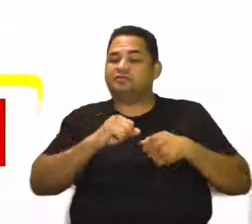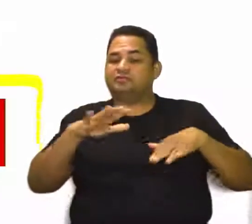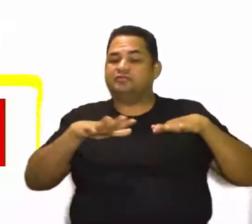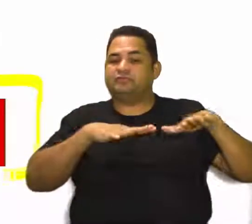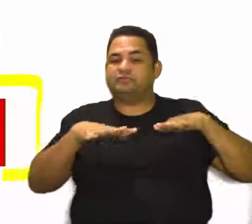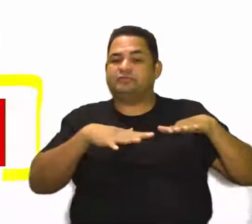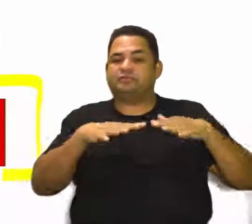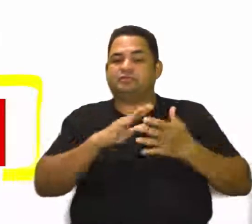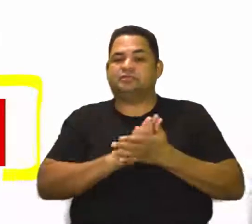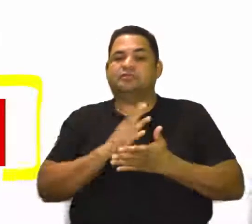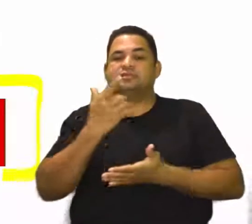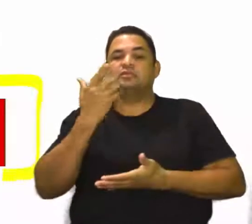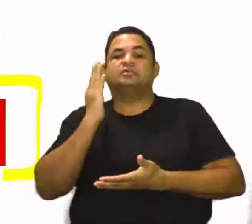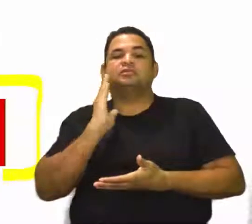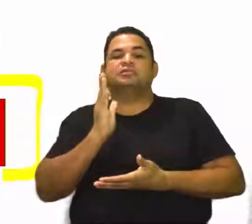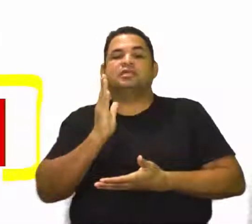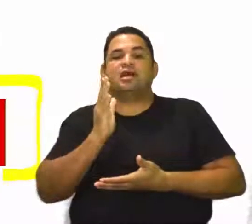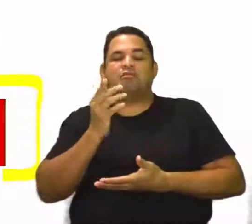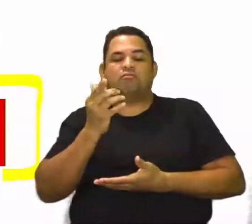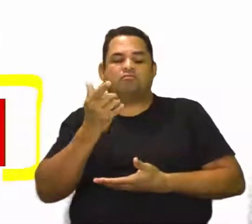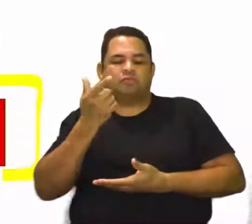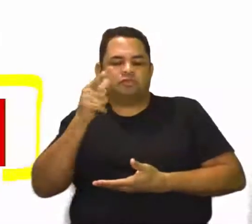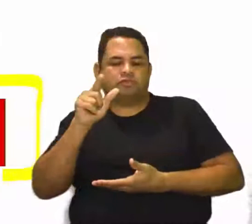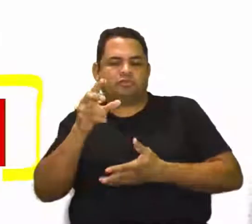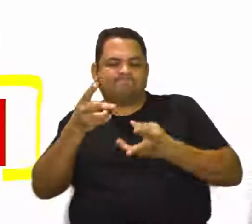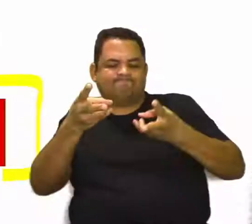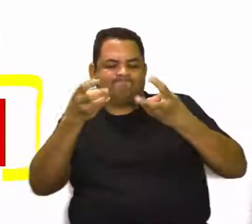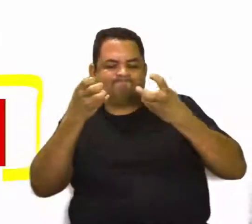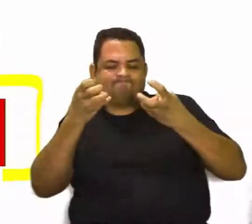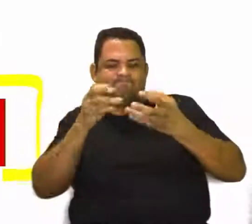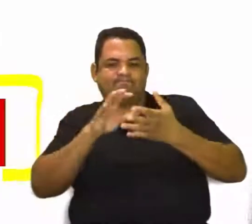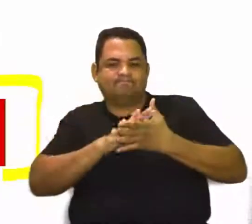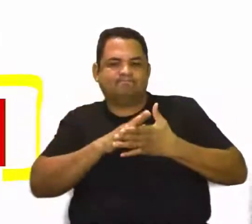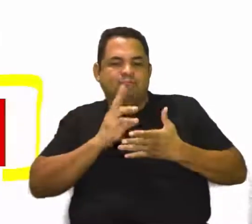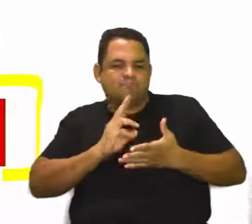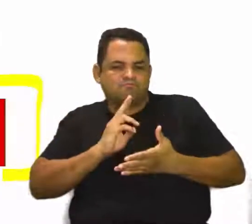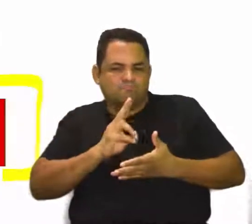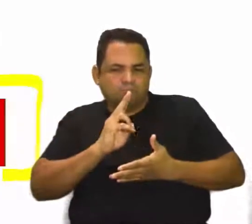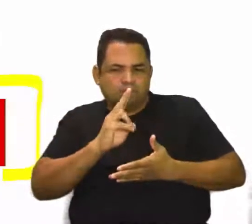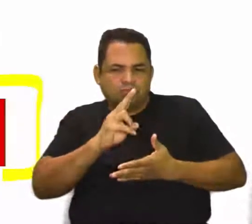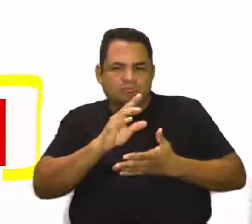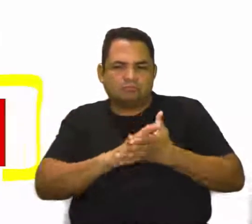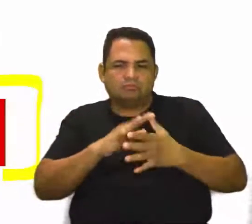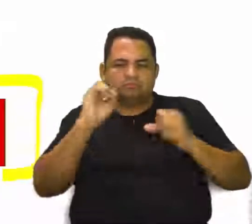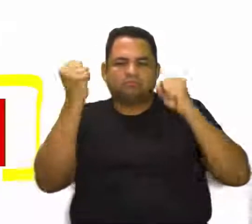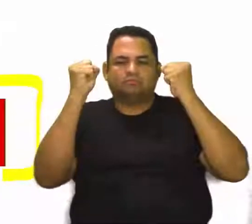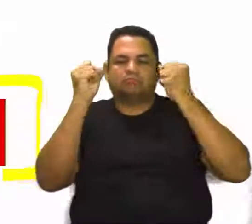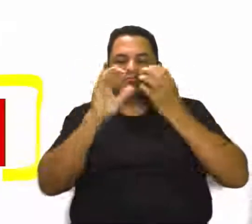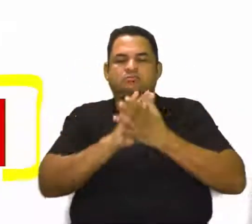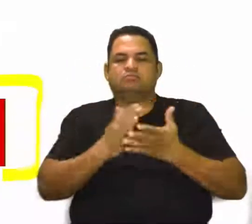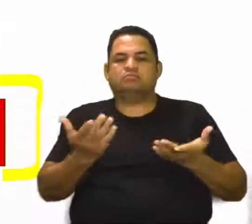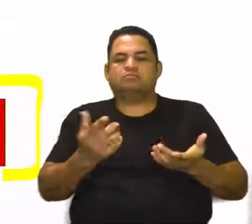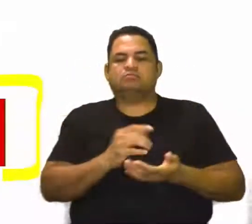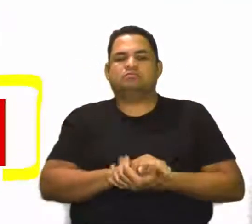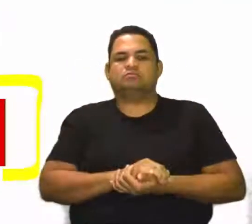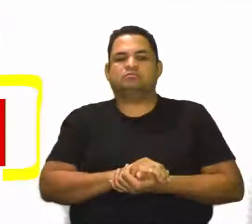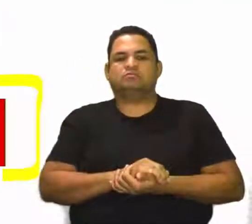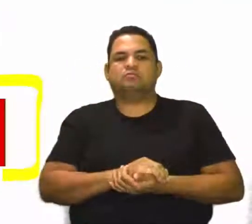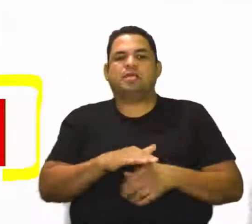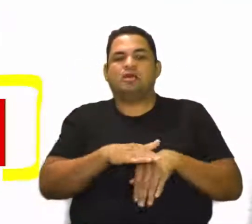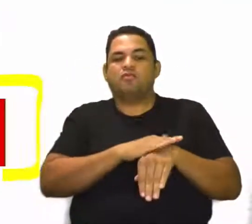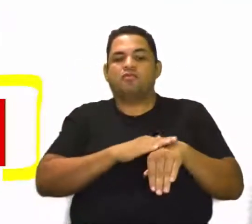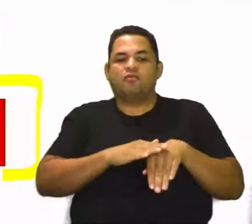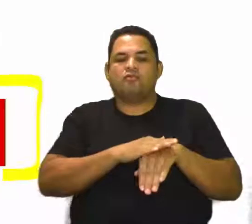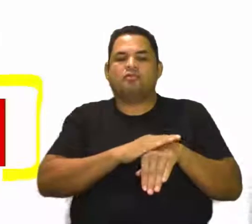nesse caso aqui, eu já consigo perceber a intensidade da atividade física só por um fator, a